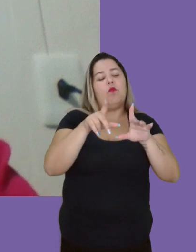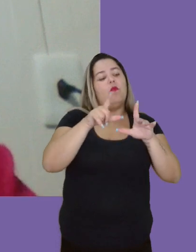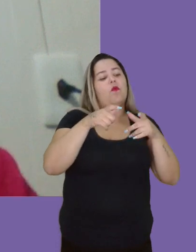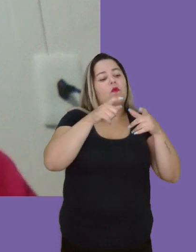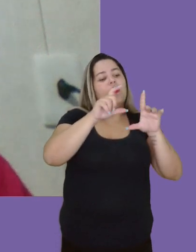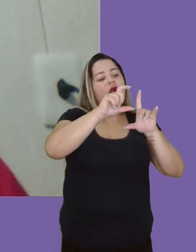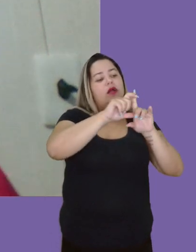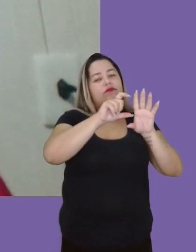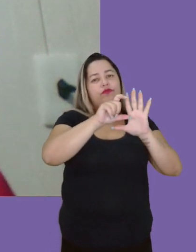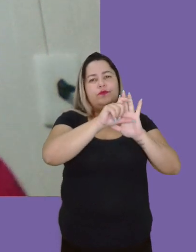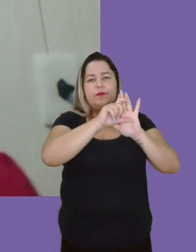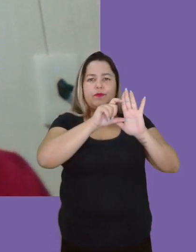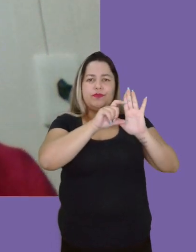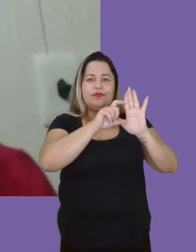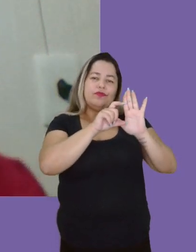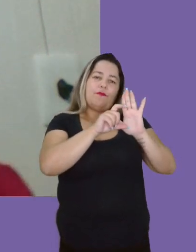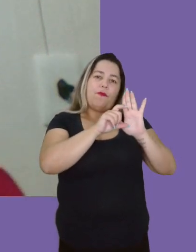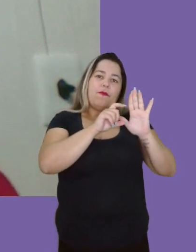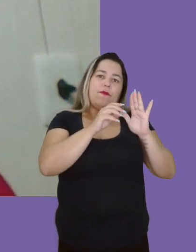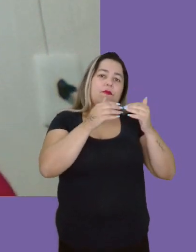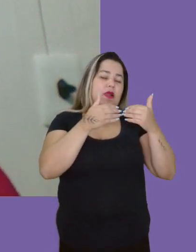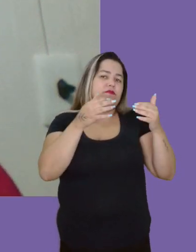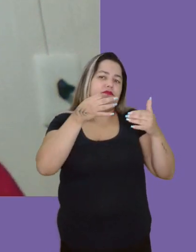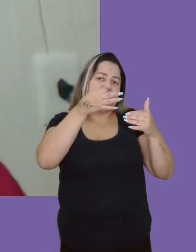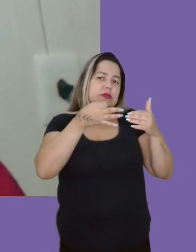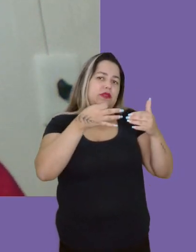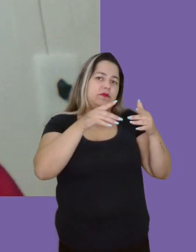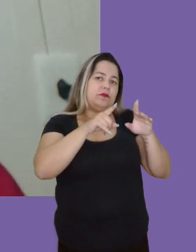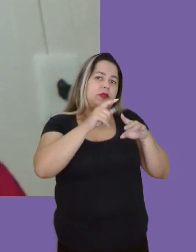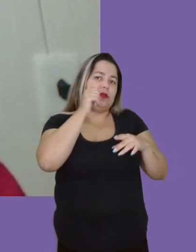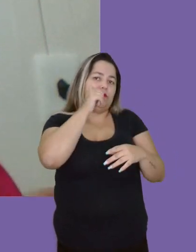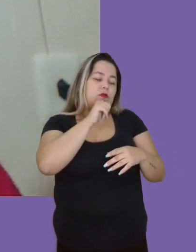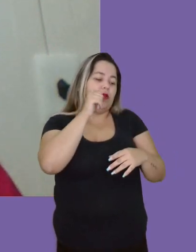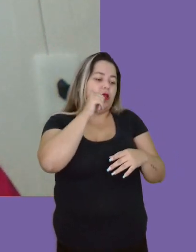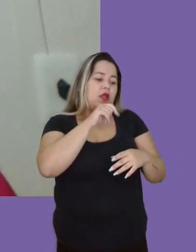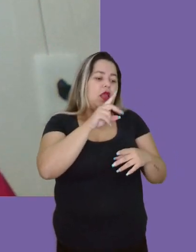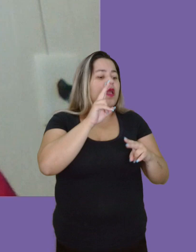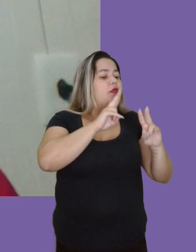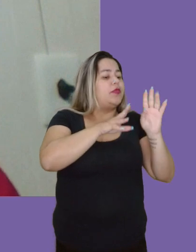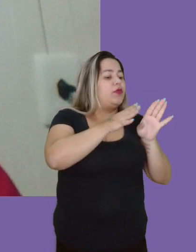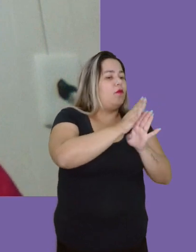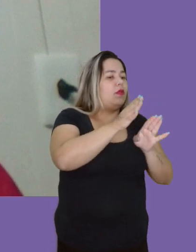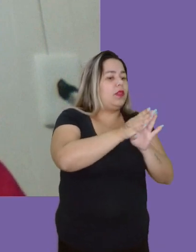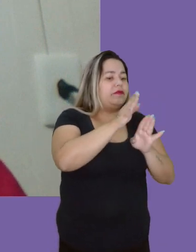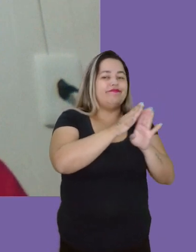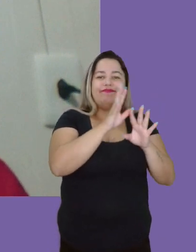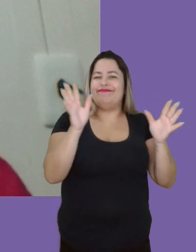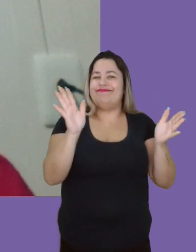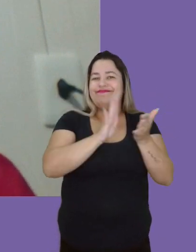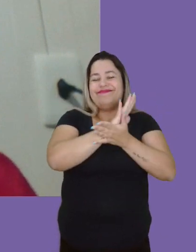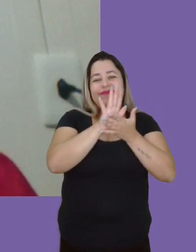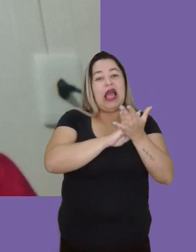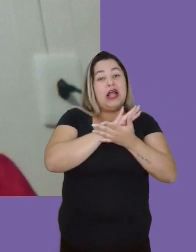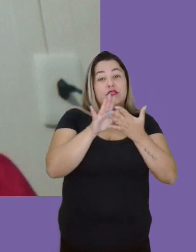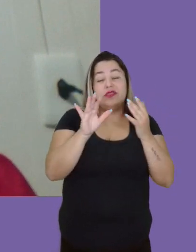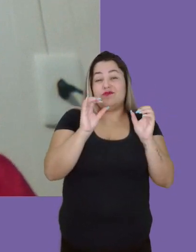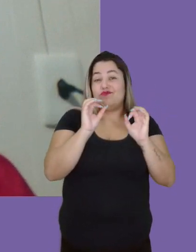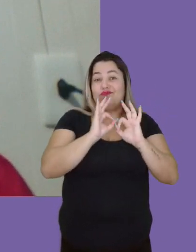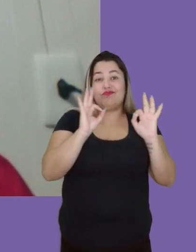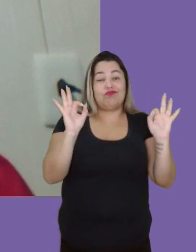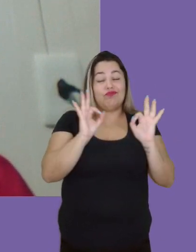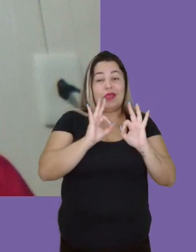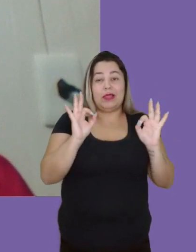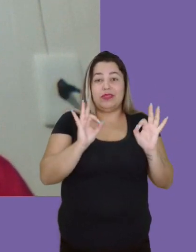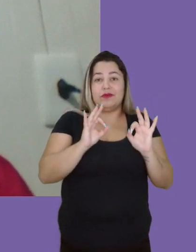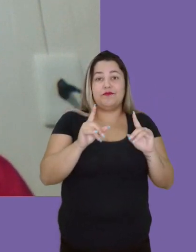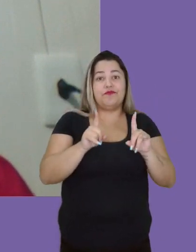que é um espaço, né, uma aba específica para as mulheres, né, e nem orientação, nem material, nem nada. Então, assim, eu